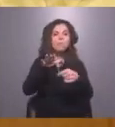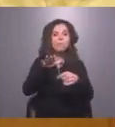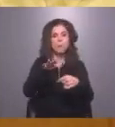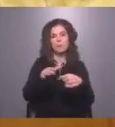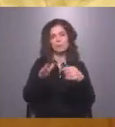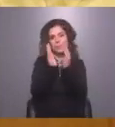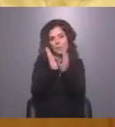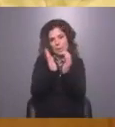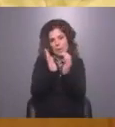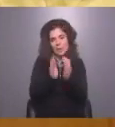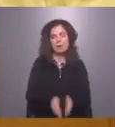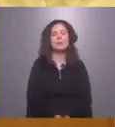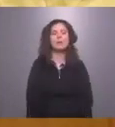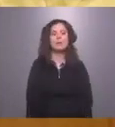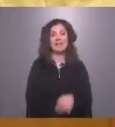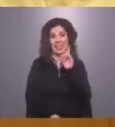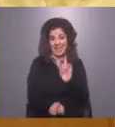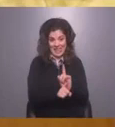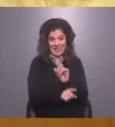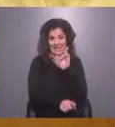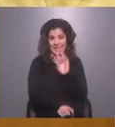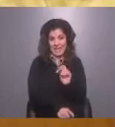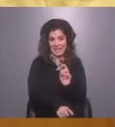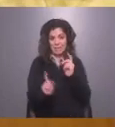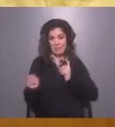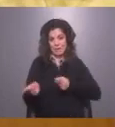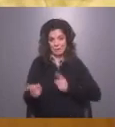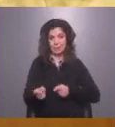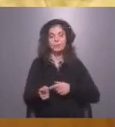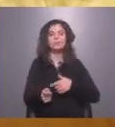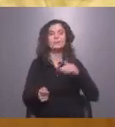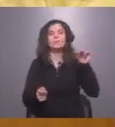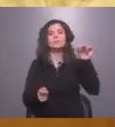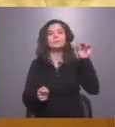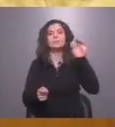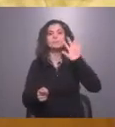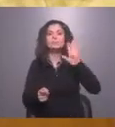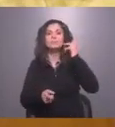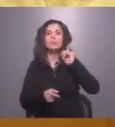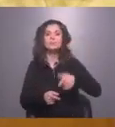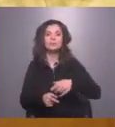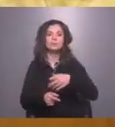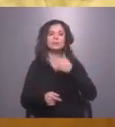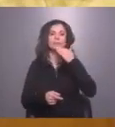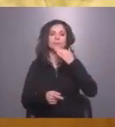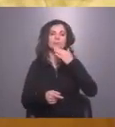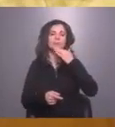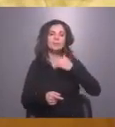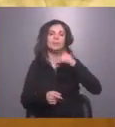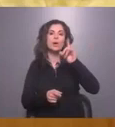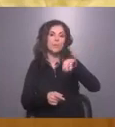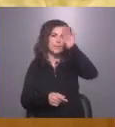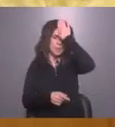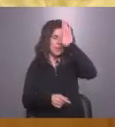Jesus. Neste dia, 13 de março, ocorre o 11º aniversário da eleição do